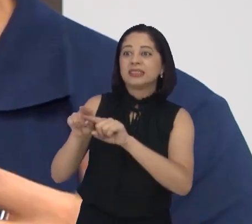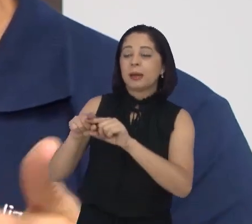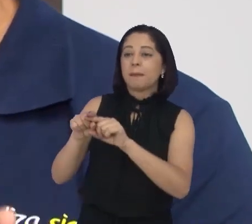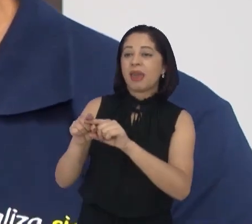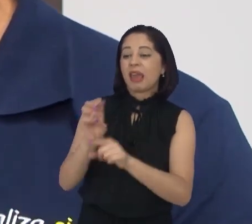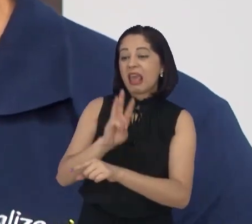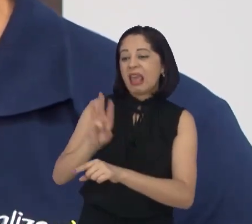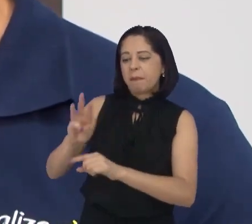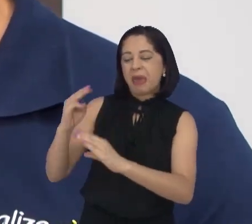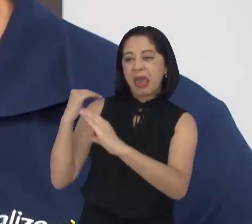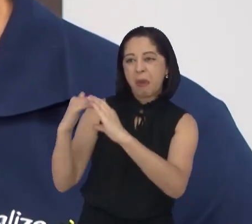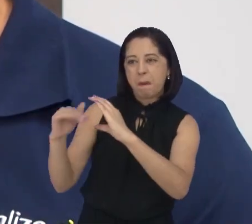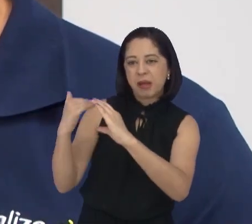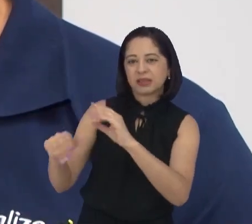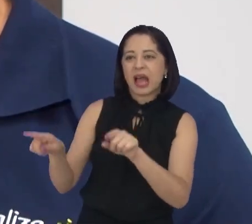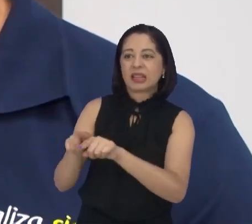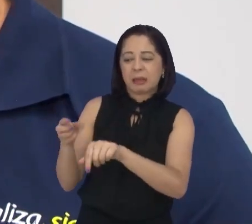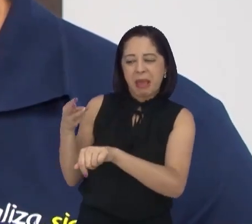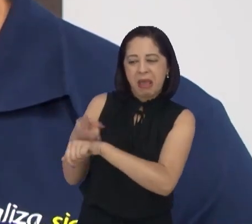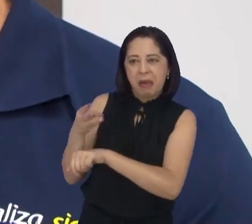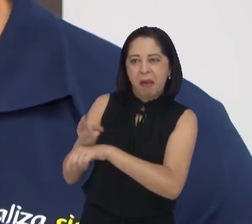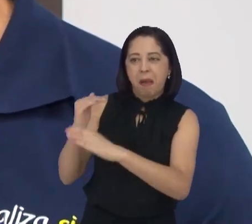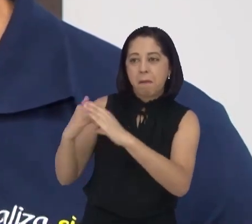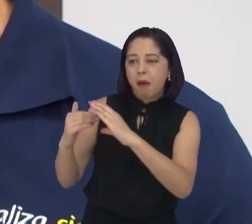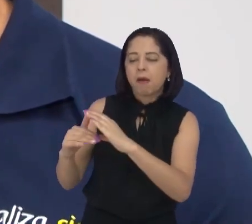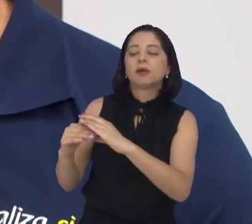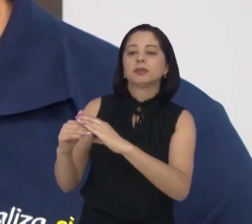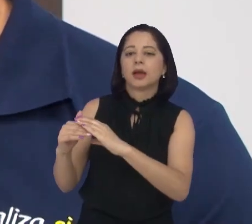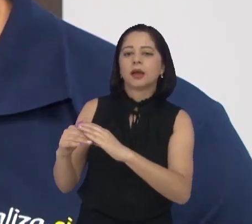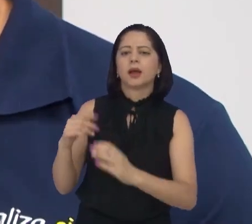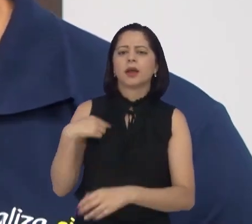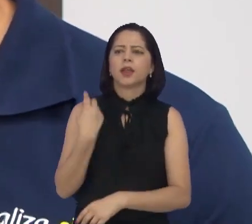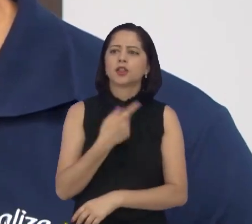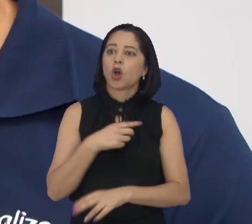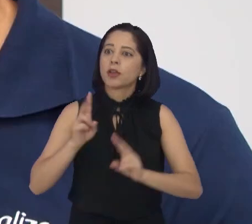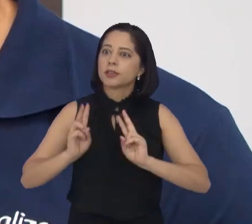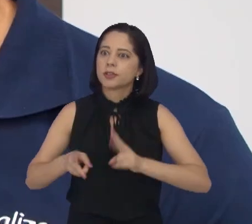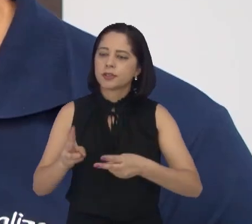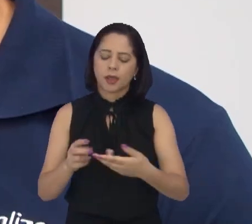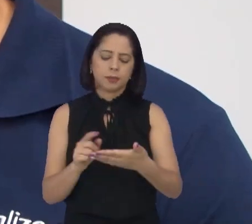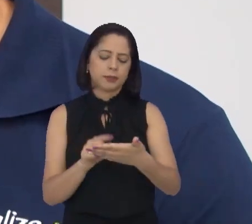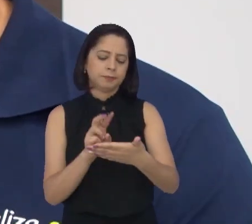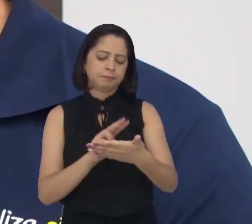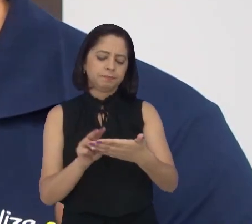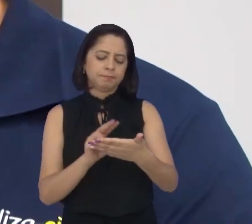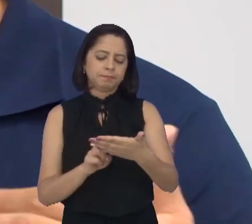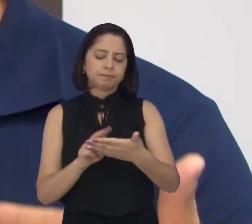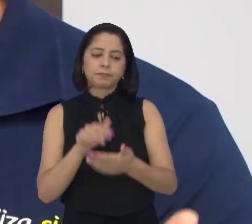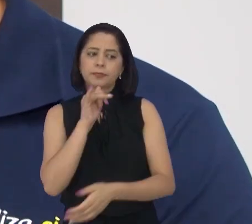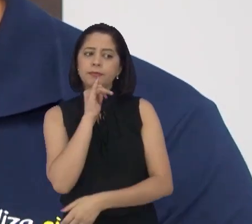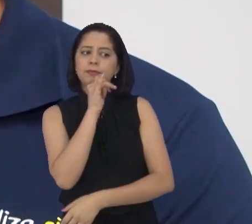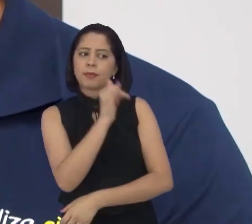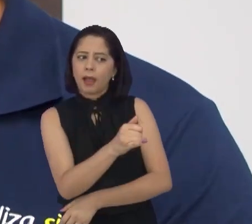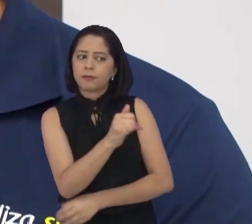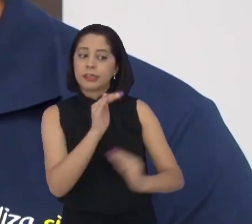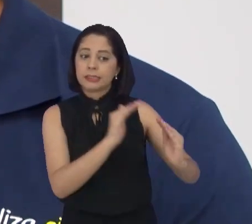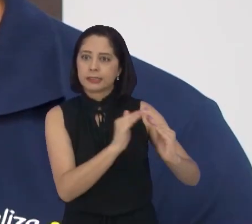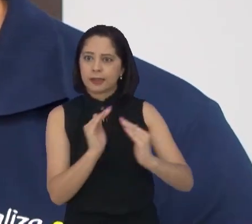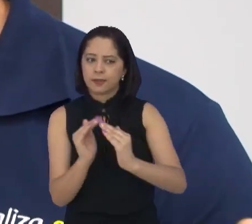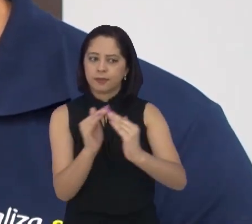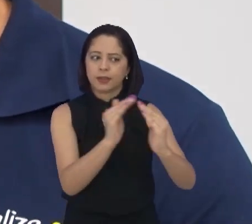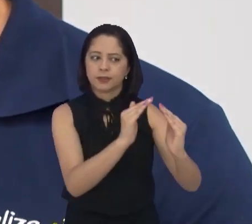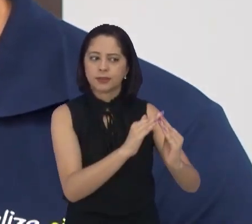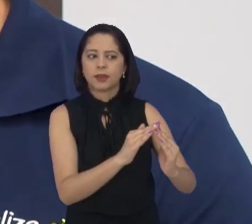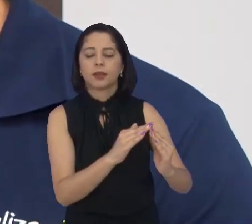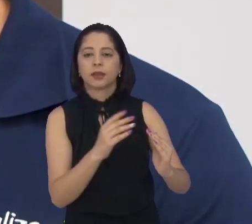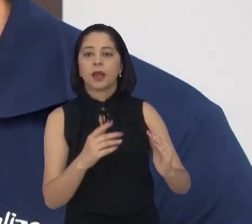também denunciaram aqui no nosso departamento e ao longo desse tempo nós sempre fomos posicionando a população do que estava acontecendo, quais eram